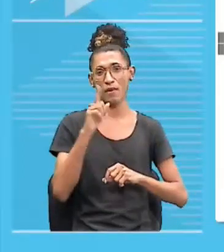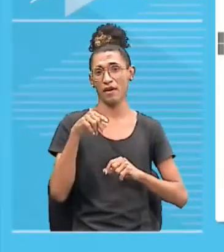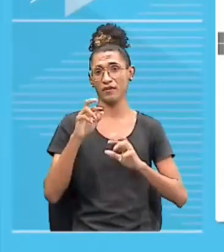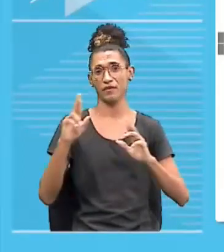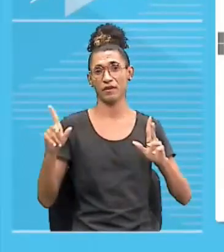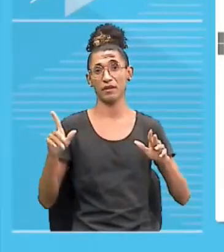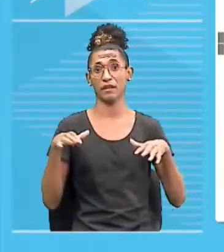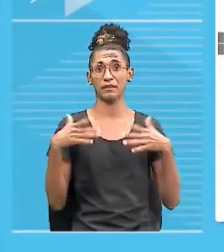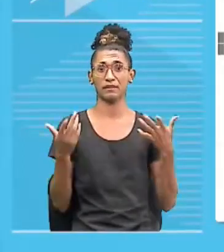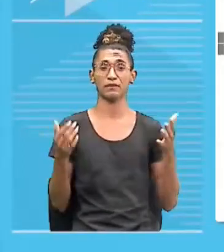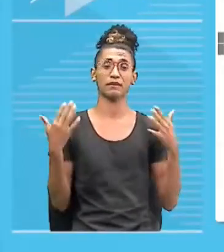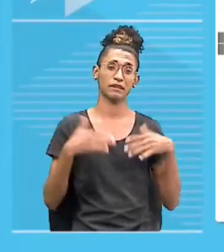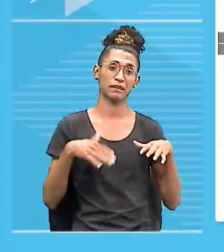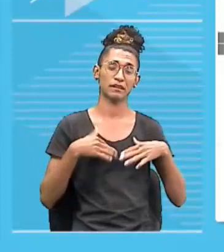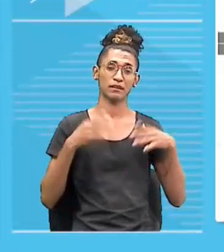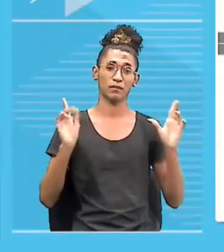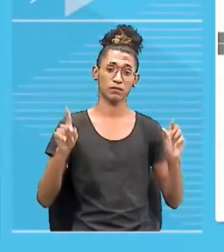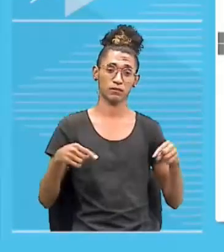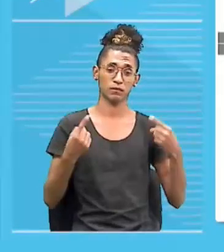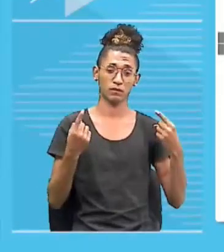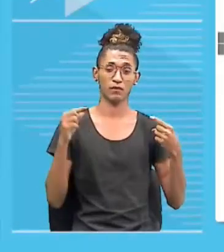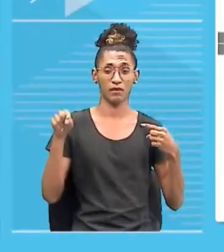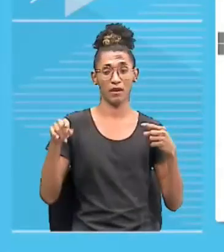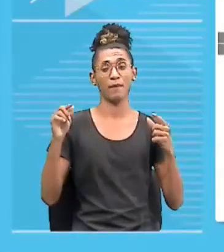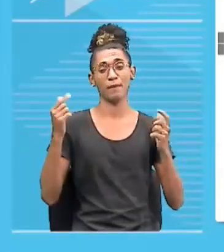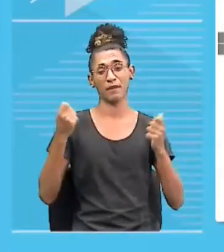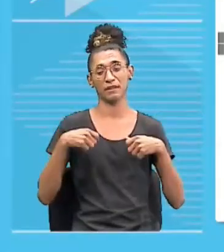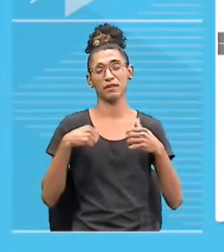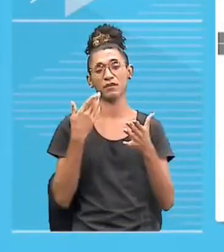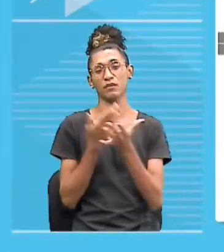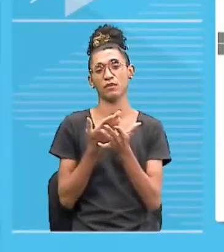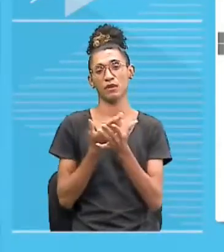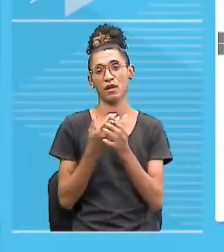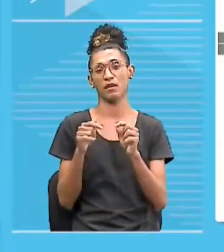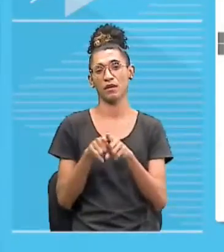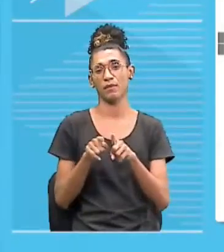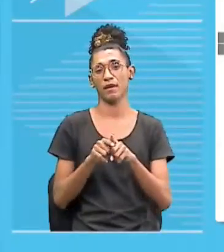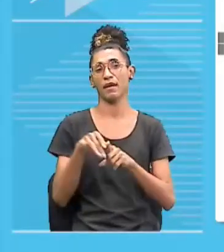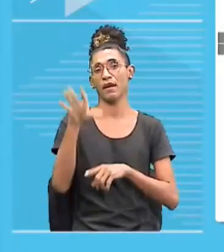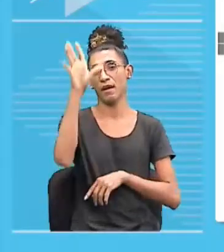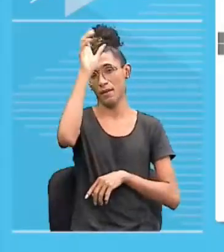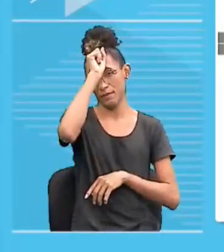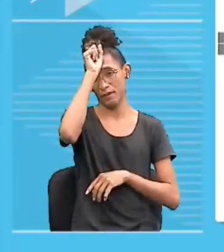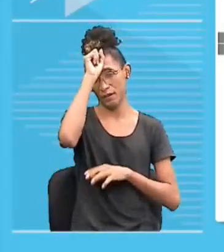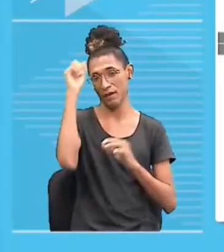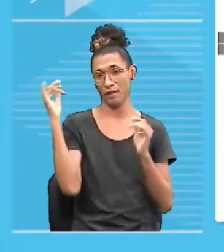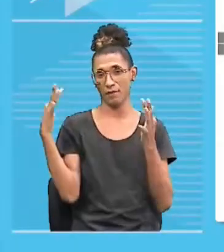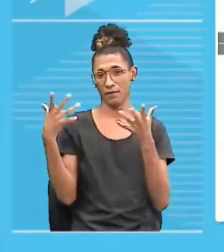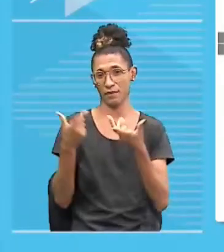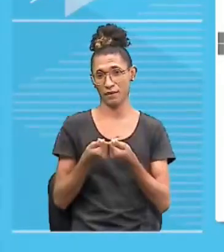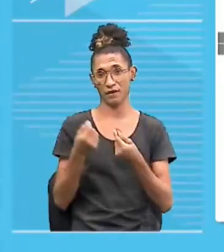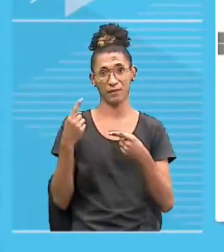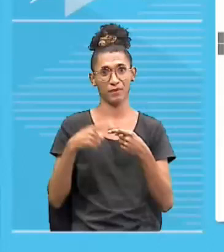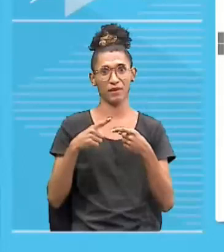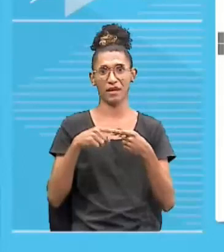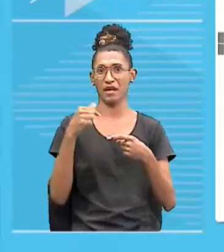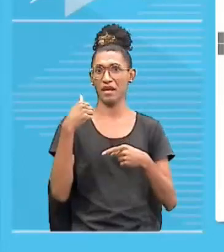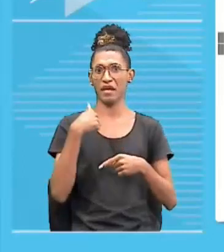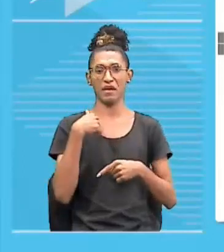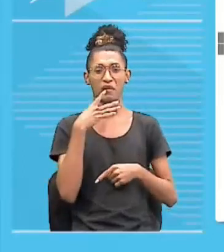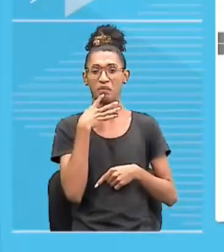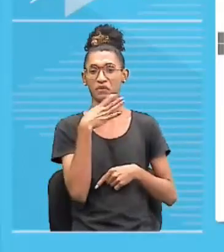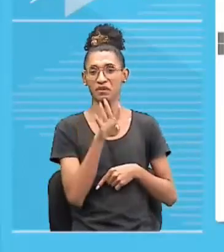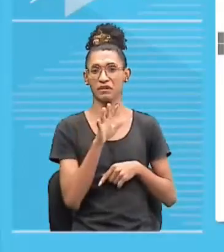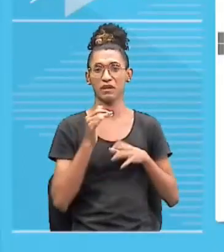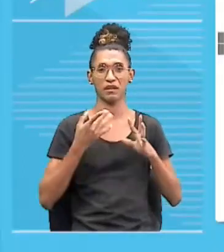E aí chega o desafio para você, você vai ter que estudar, você vai ter que se capacitar, porque a gente não sabe, né, qual é a tecnologia